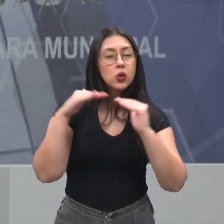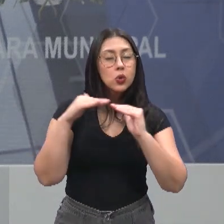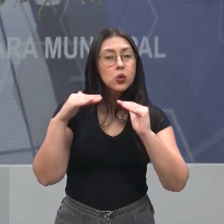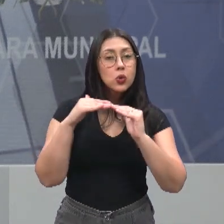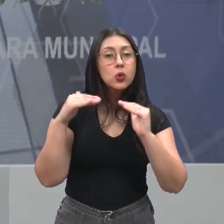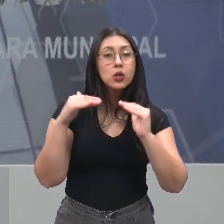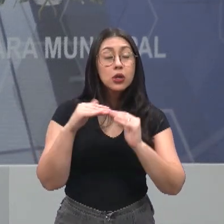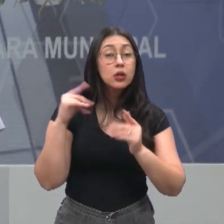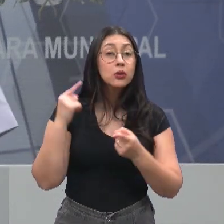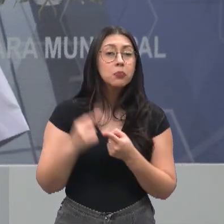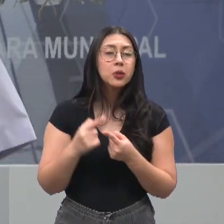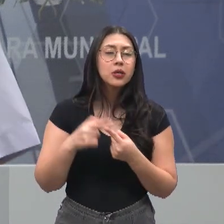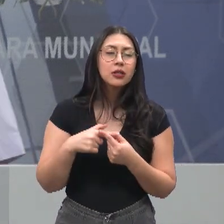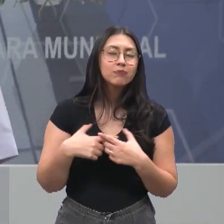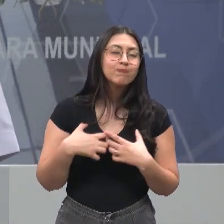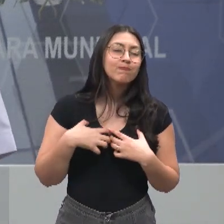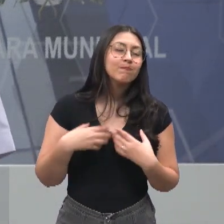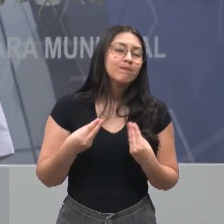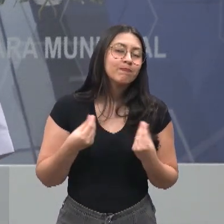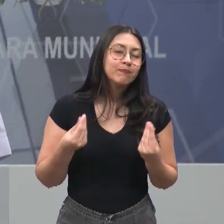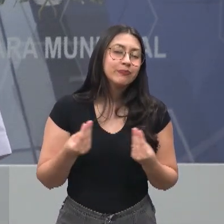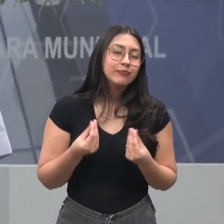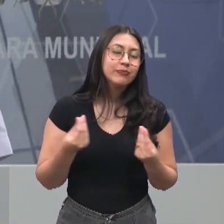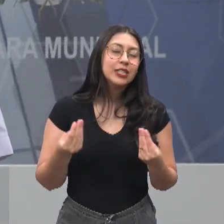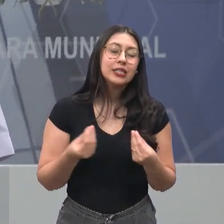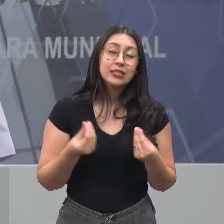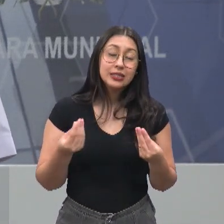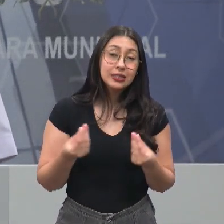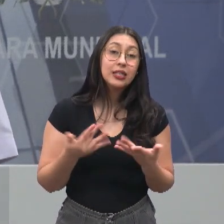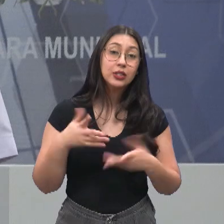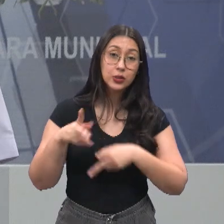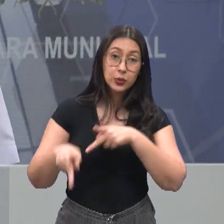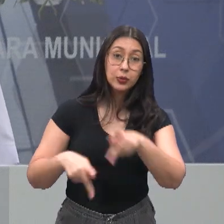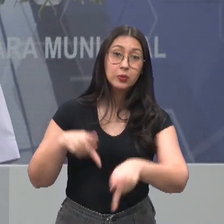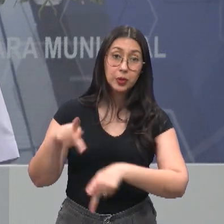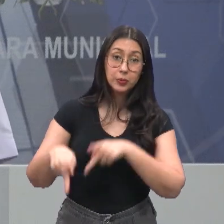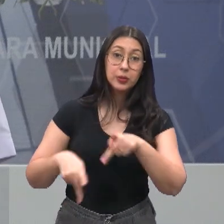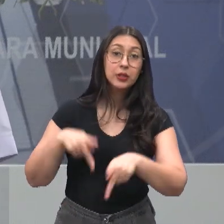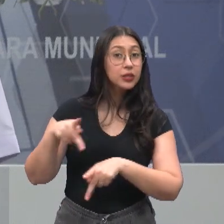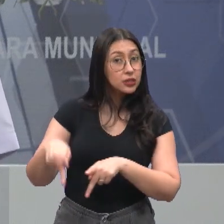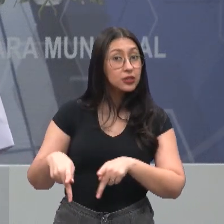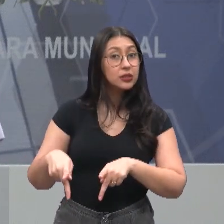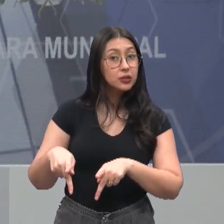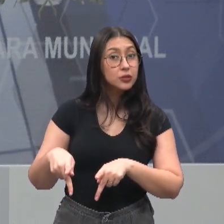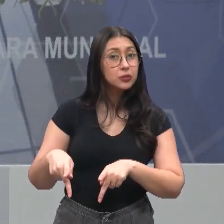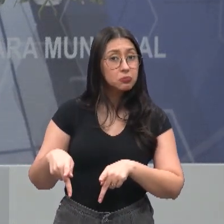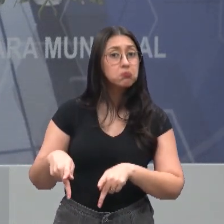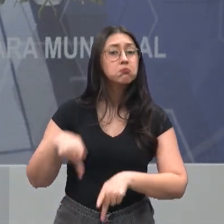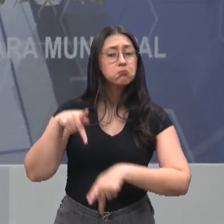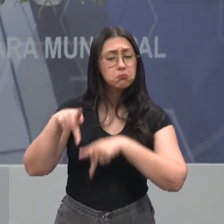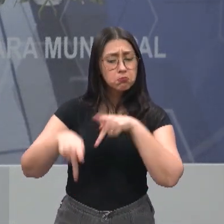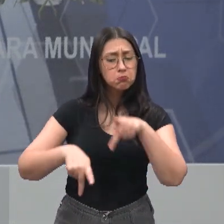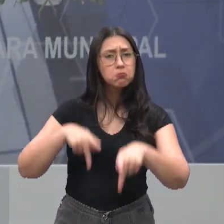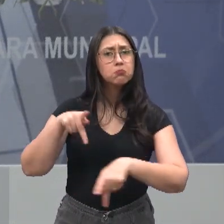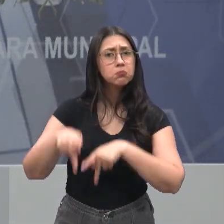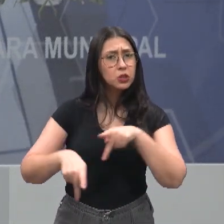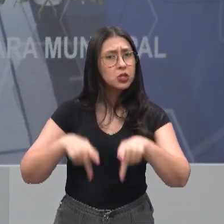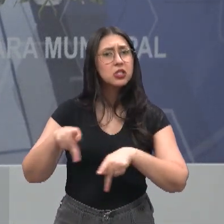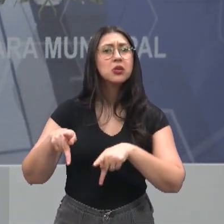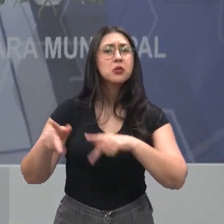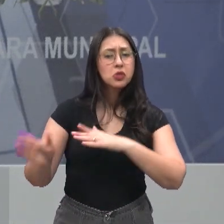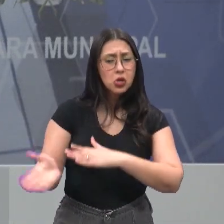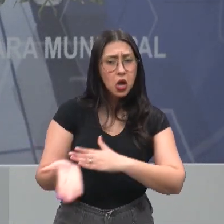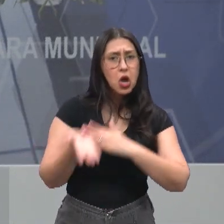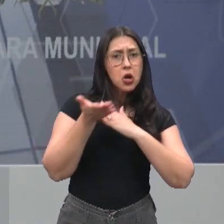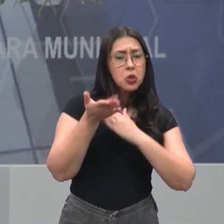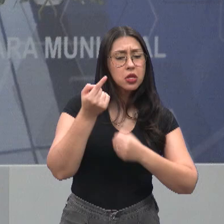é a sensibilidade que nós temos que ter com a nossa população, que tem sido uma população que colabora com o